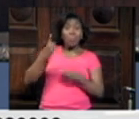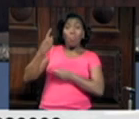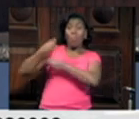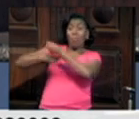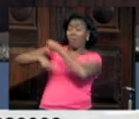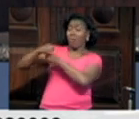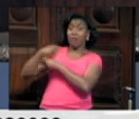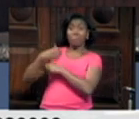ano atrás.